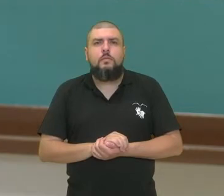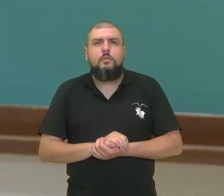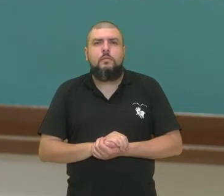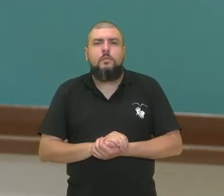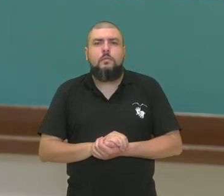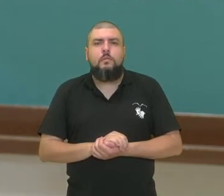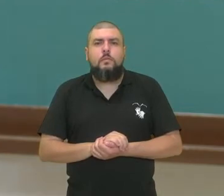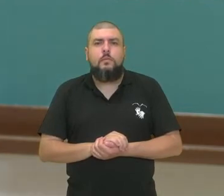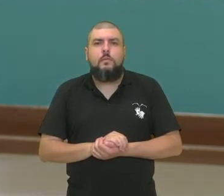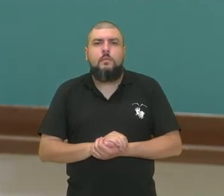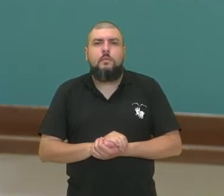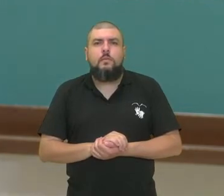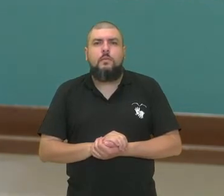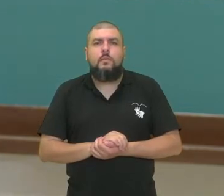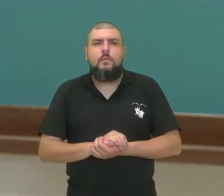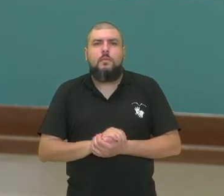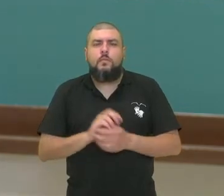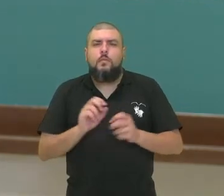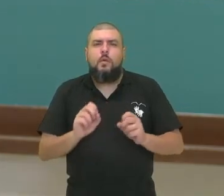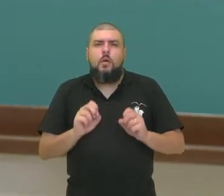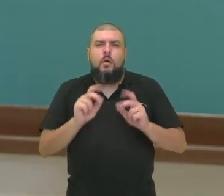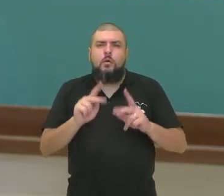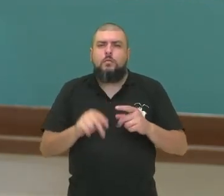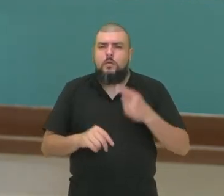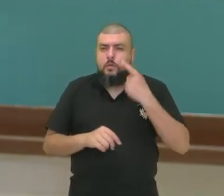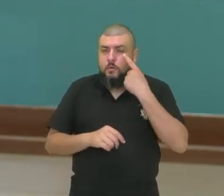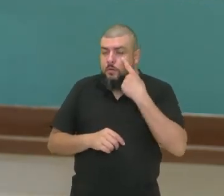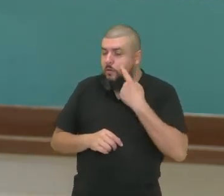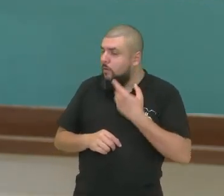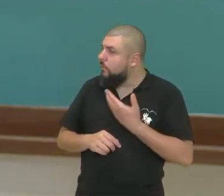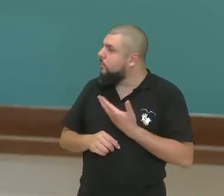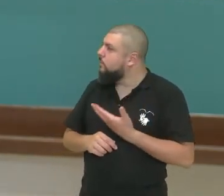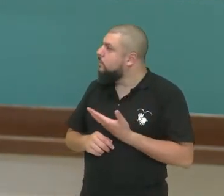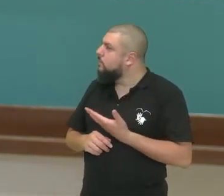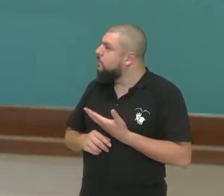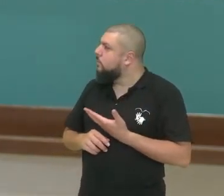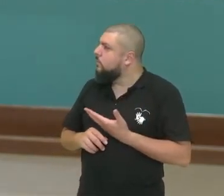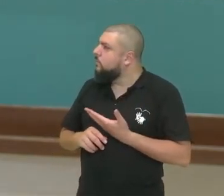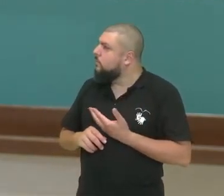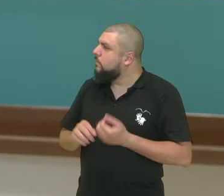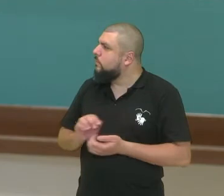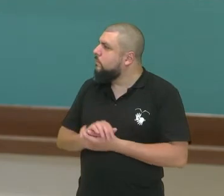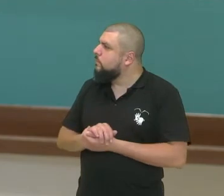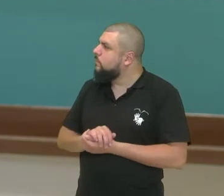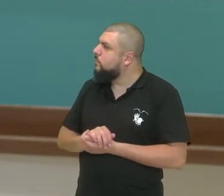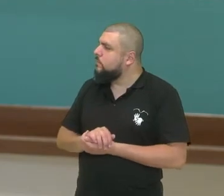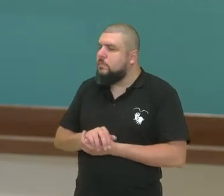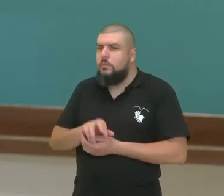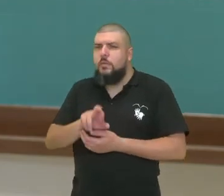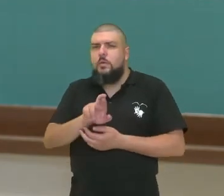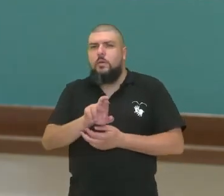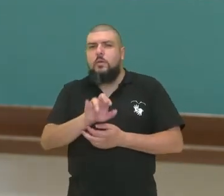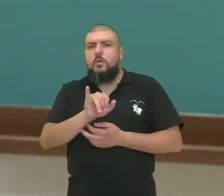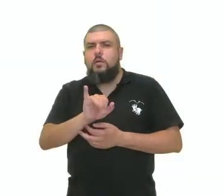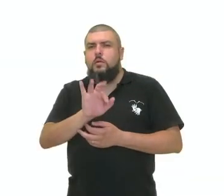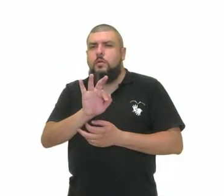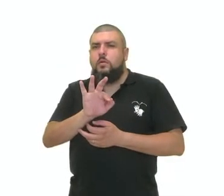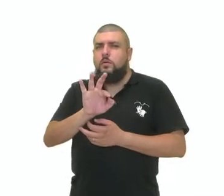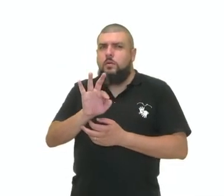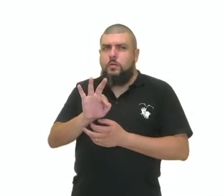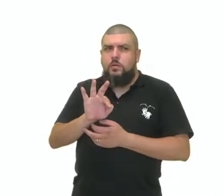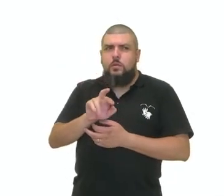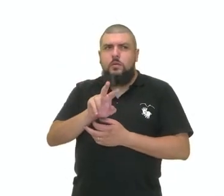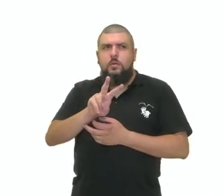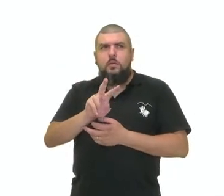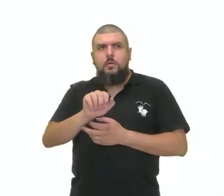então na região do Grande Rift, né? O que é o Rift Valley? É uma região de uma grande fenda, o Grande Rift, que é uma separação ali,